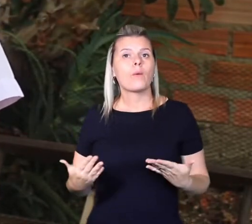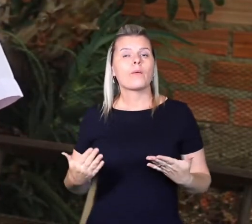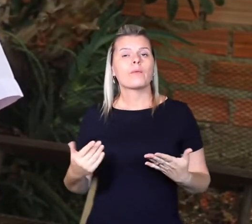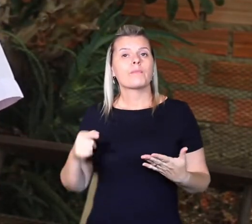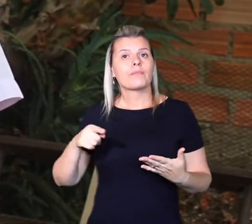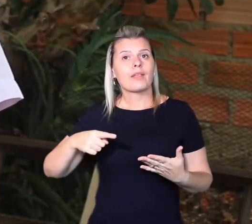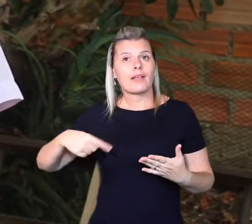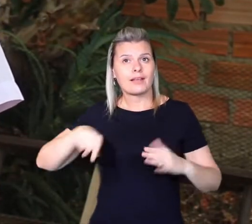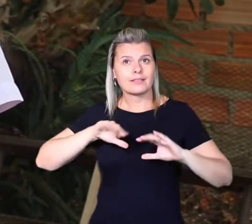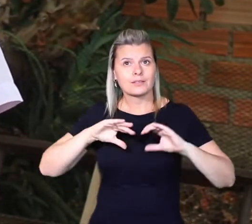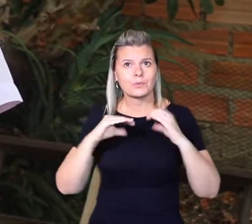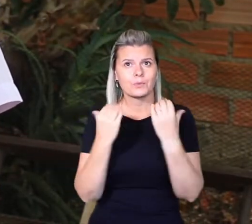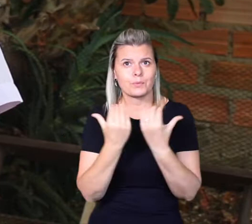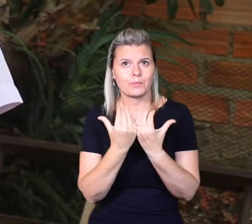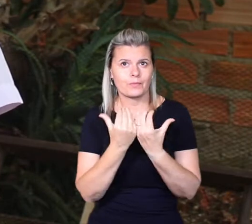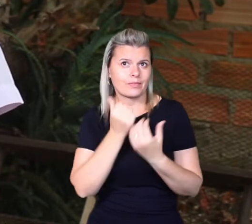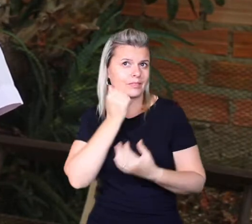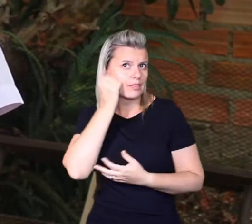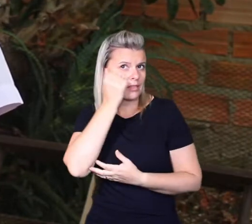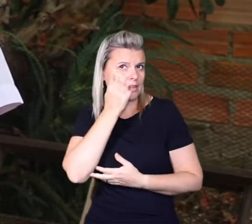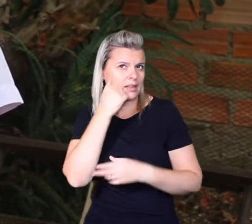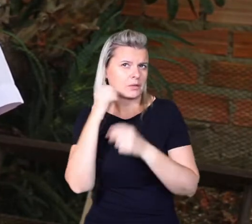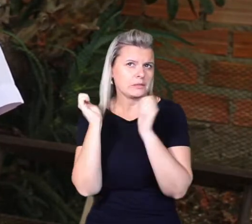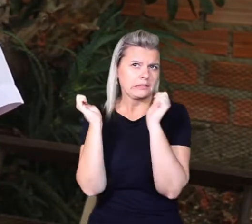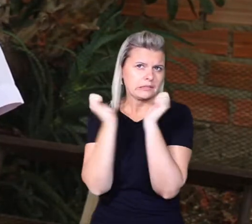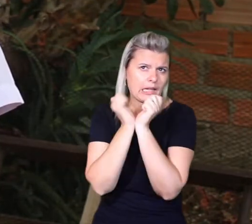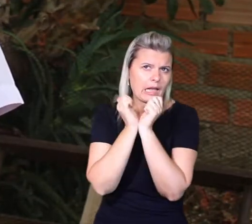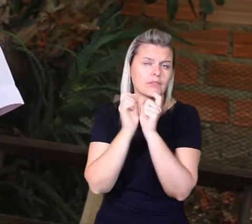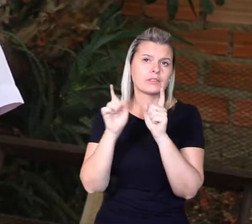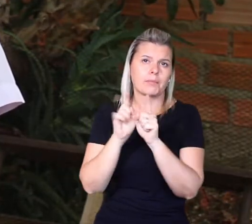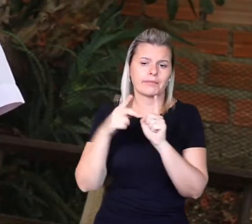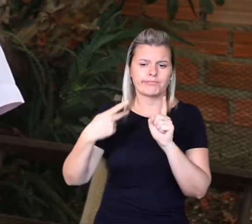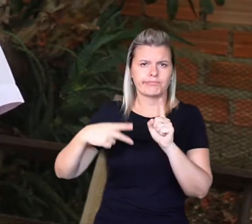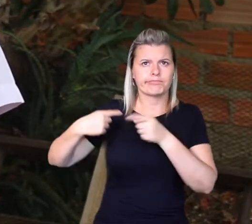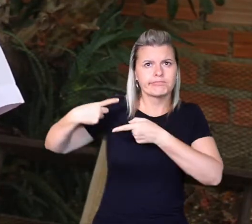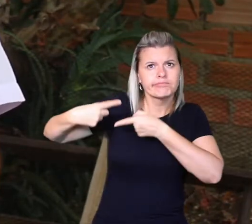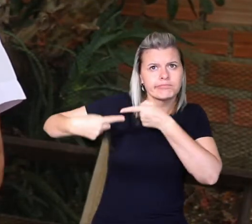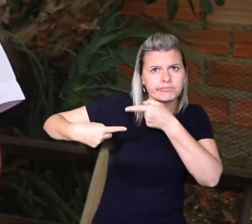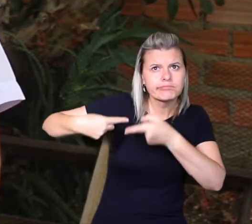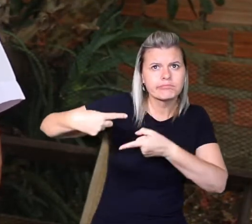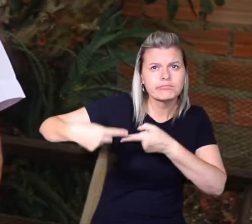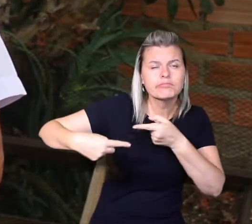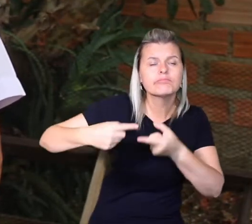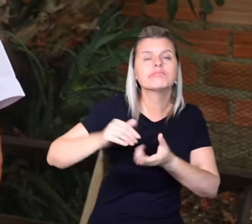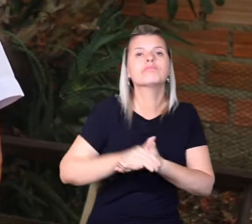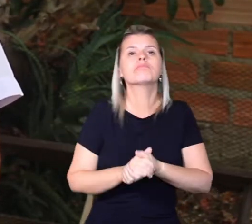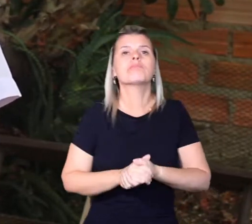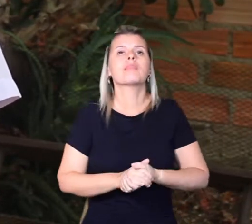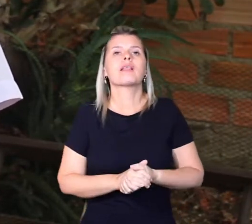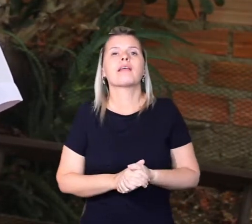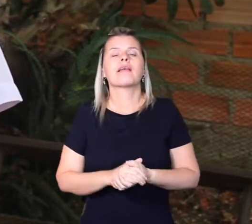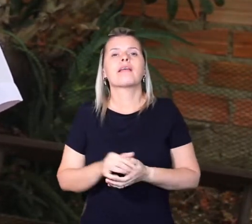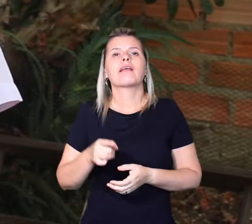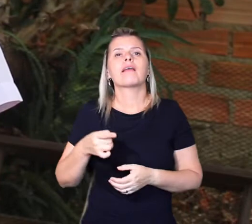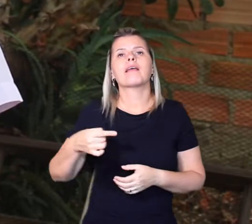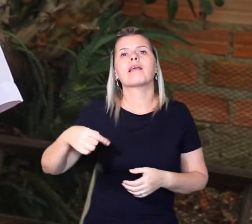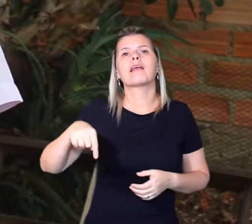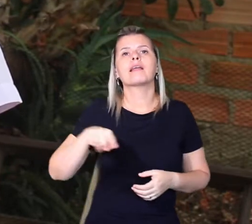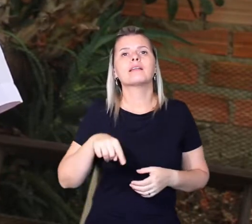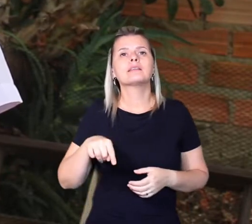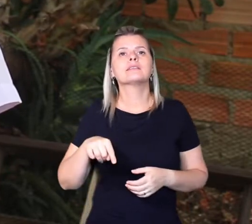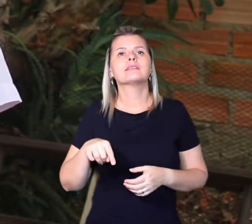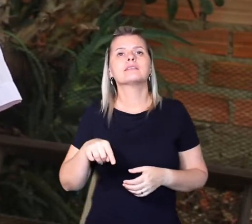Então, essas comunidades negras, os escravos e seus descendentes, né, eles vão,